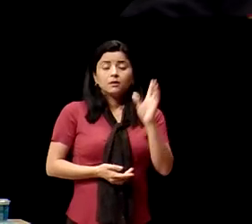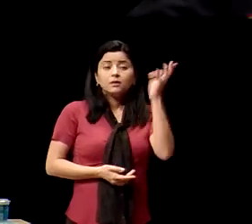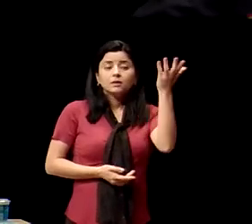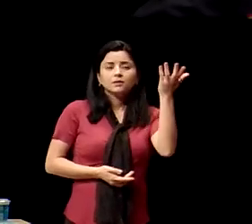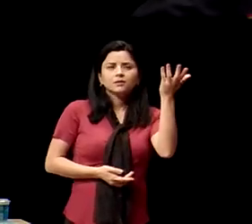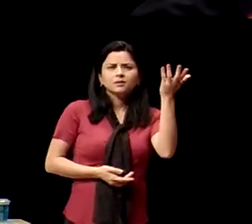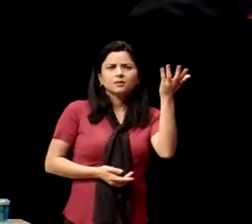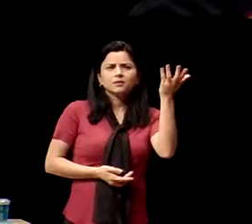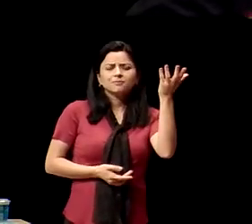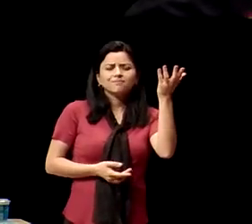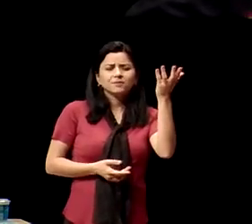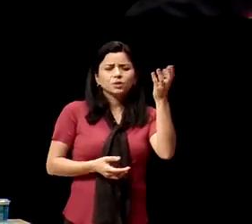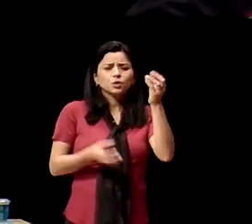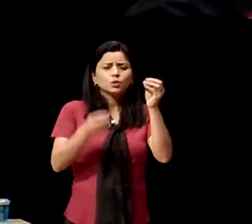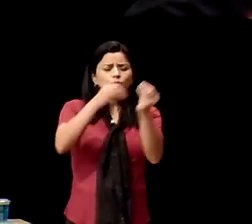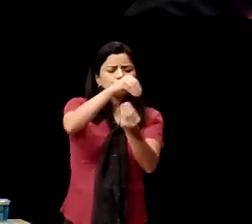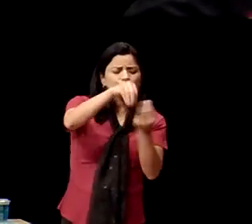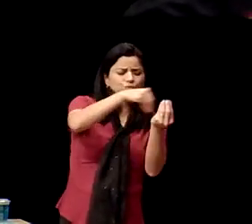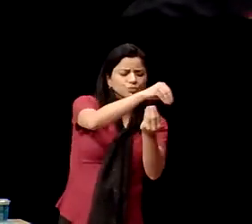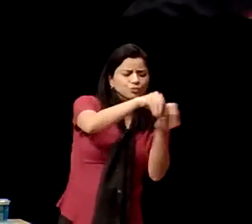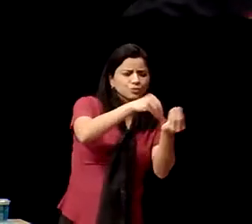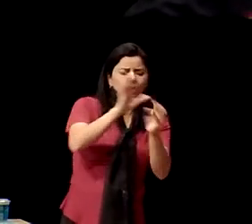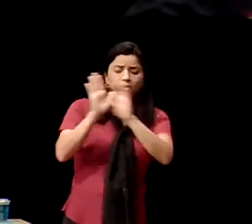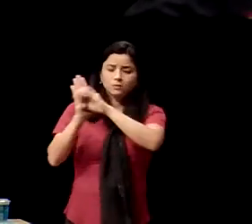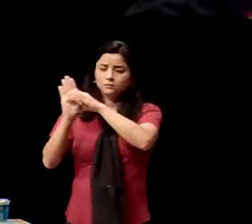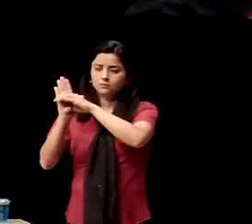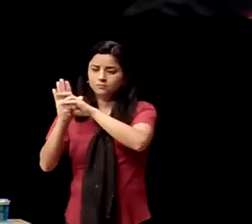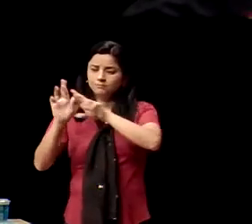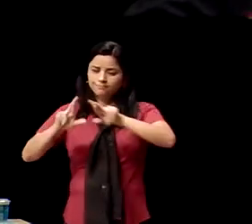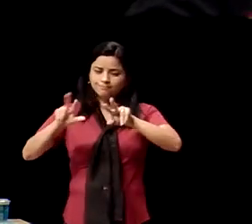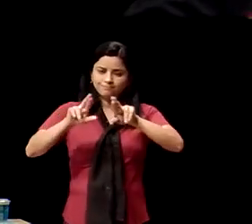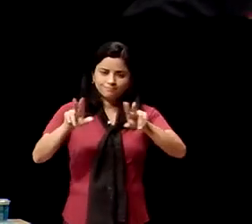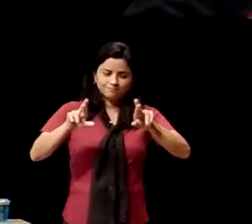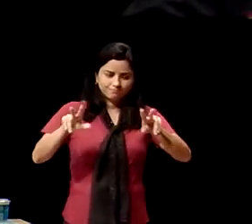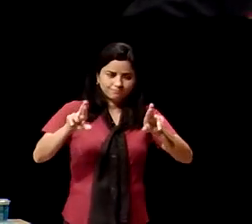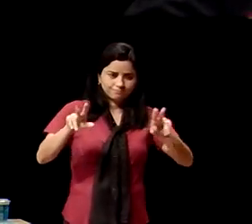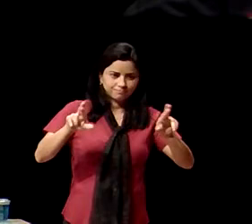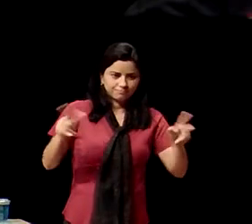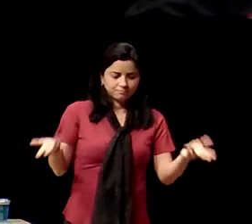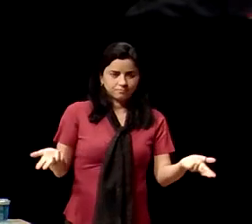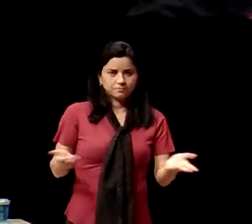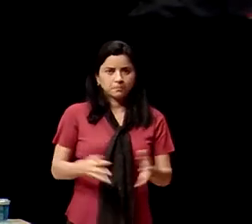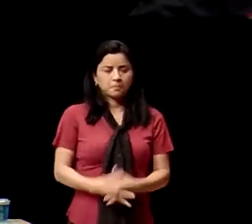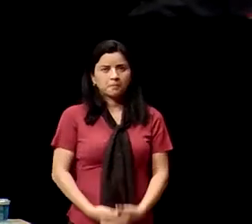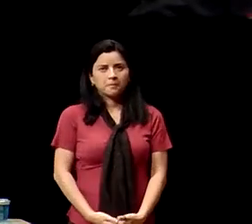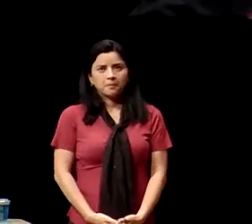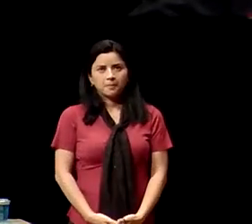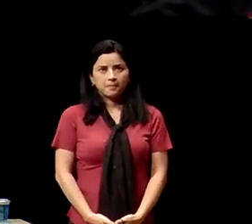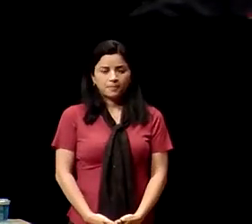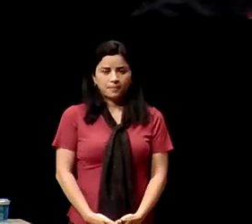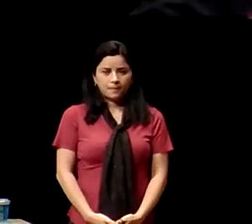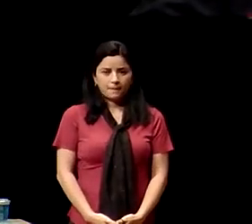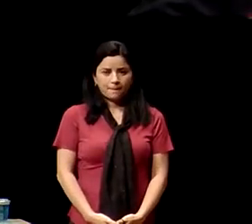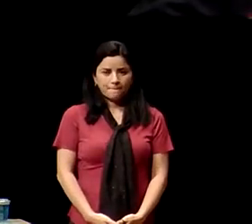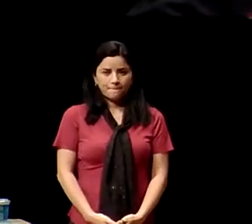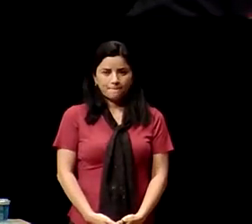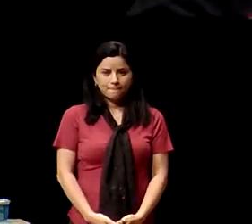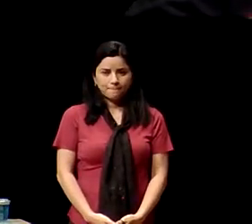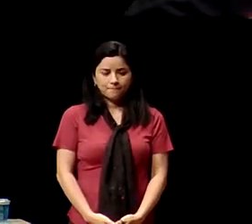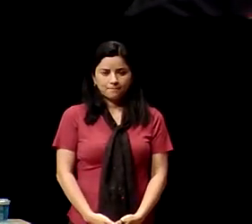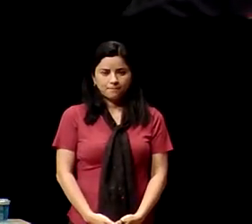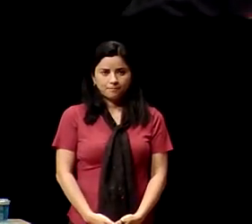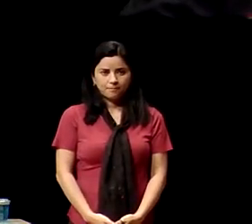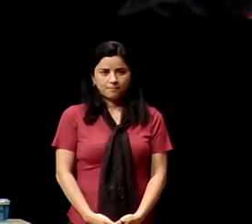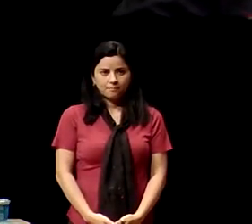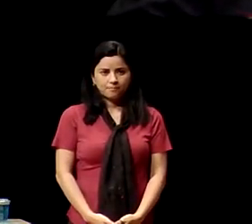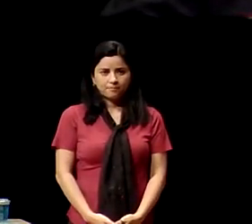no meio de conceitos diferentes. In academic studies of social pedagogy, students should